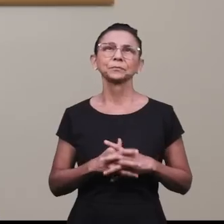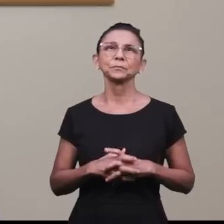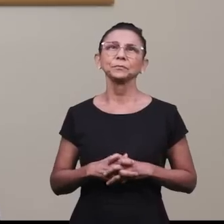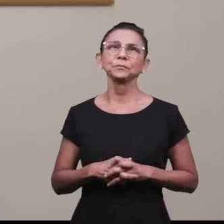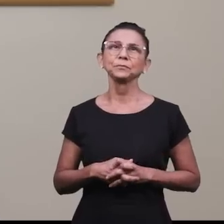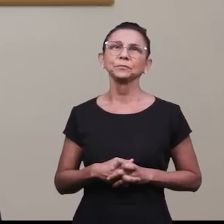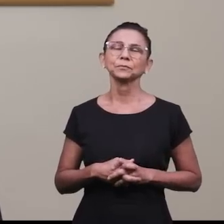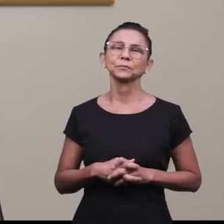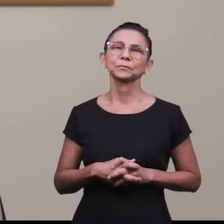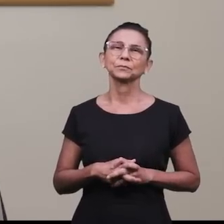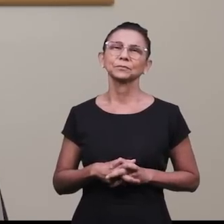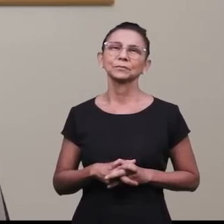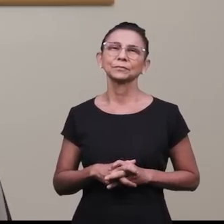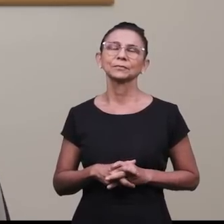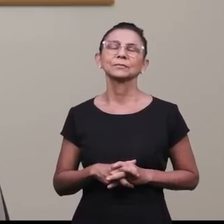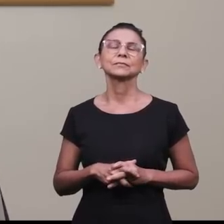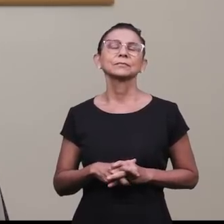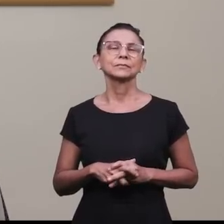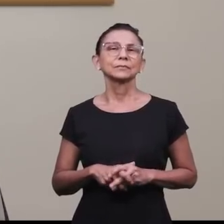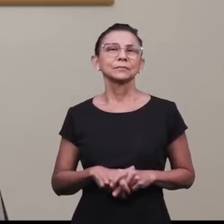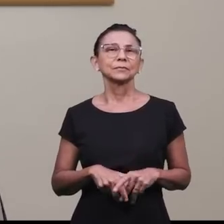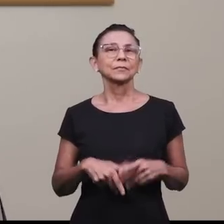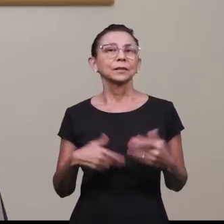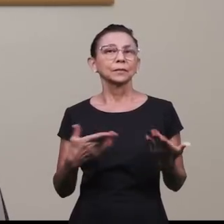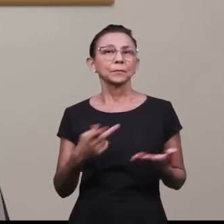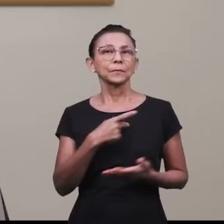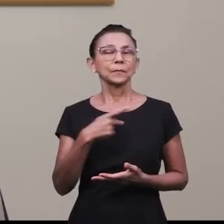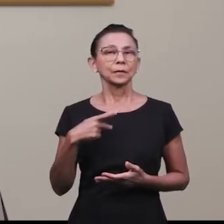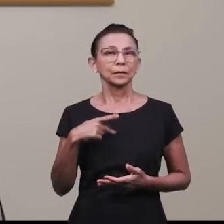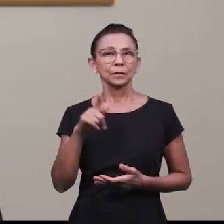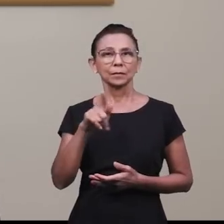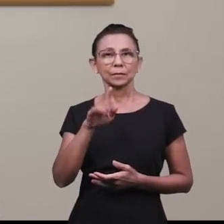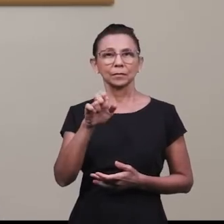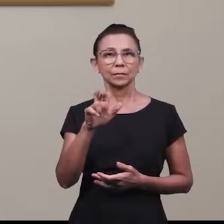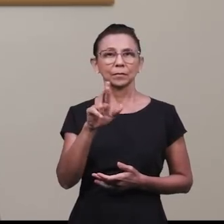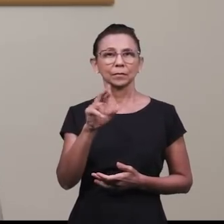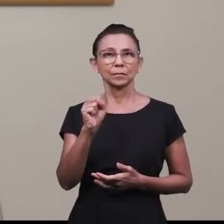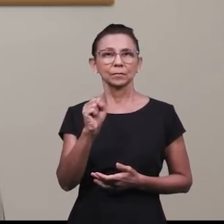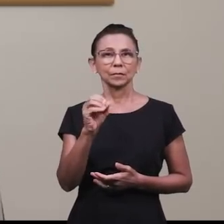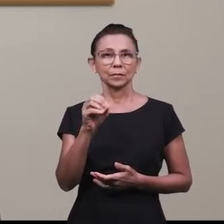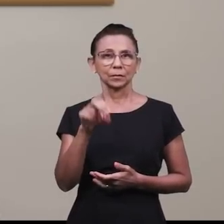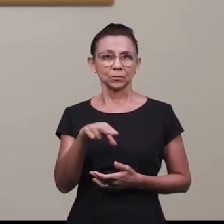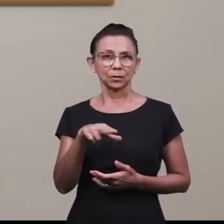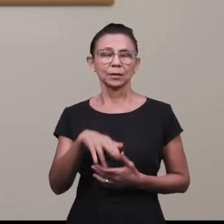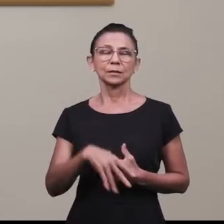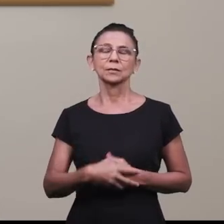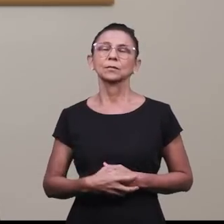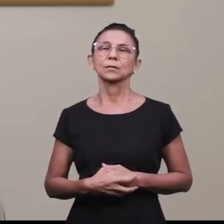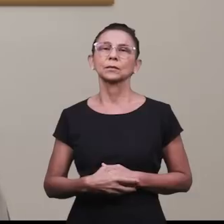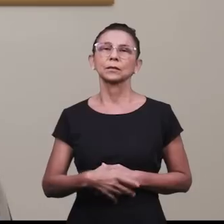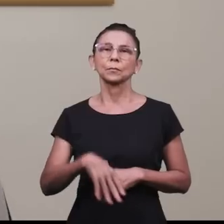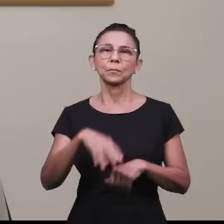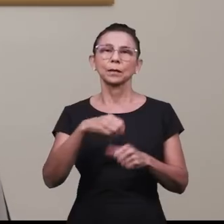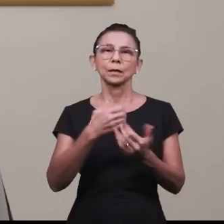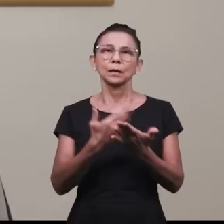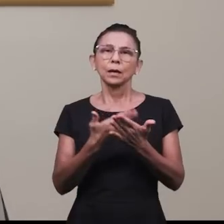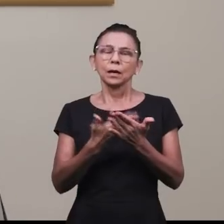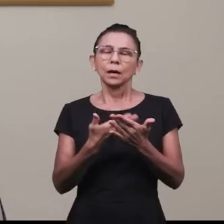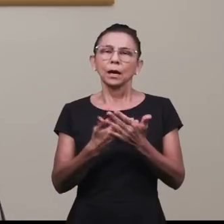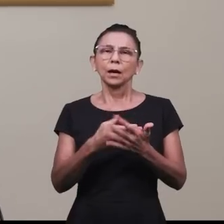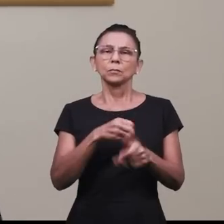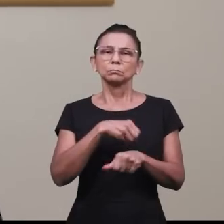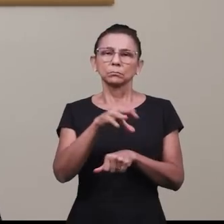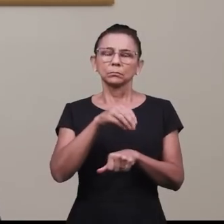Belucci. Neste evento, houve também um período de glorificação a Deus pelos testemunhos que os jovens puderam apresentar